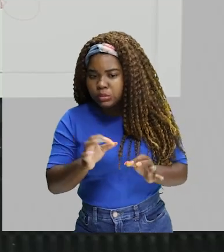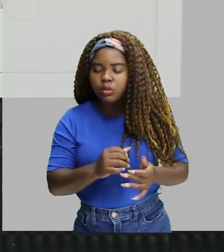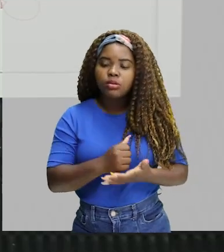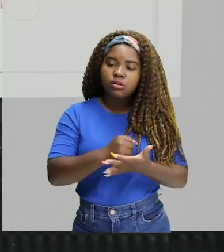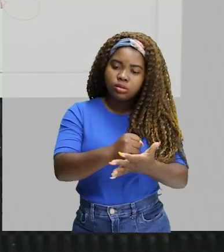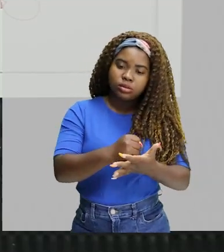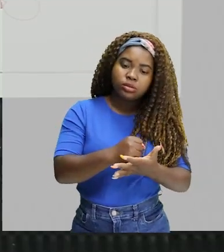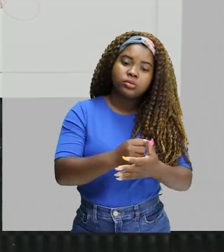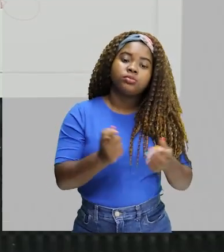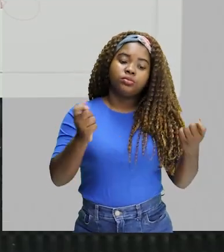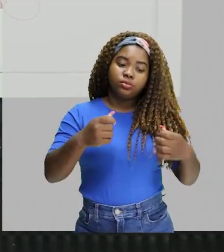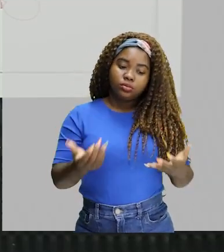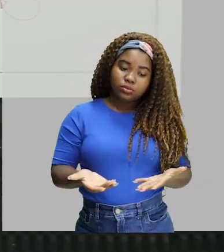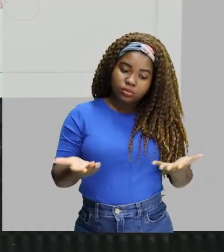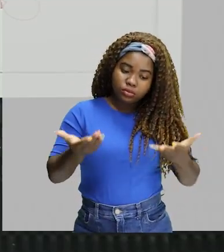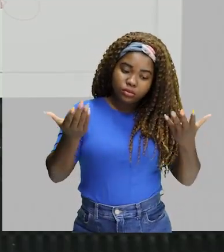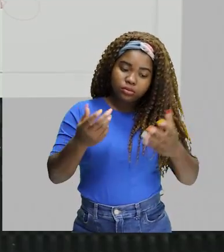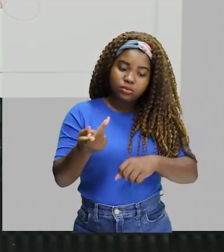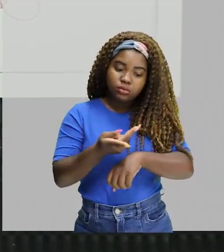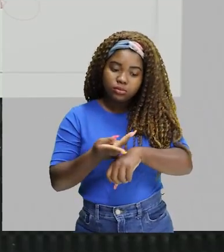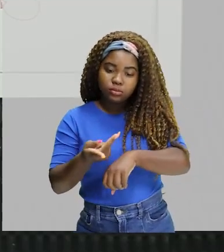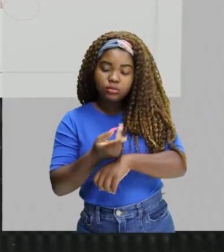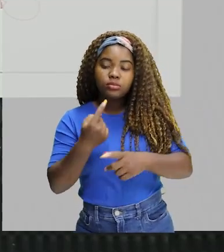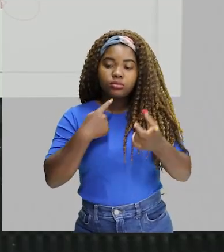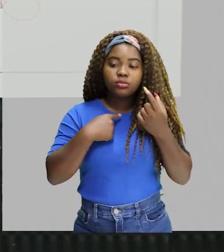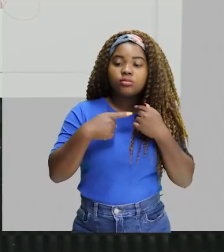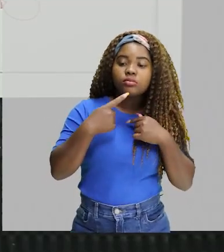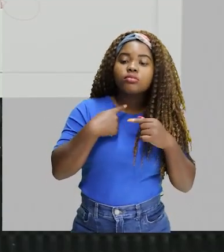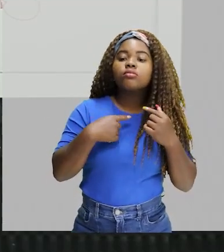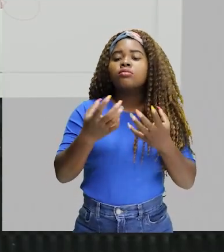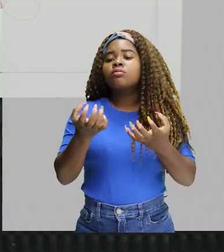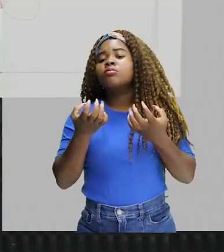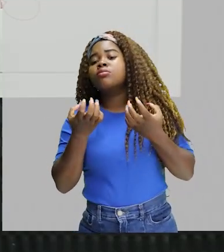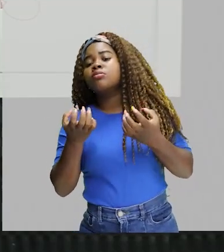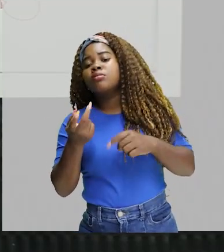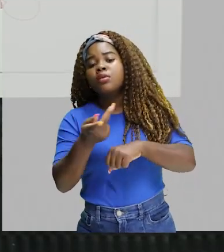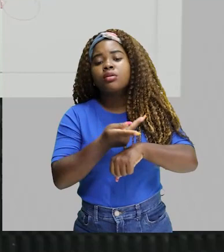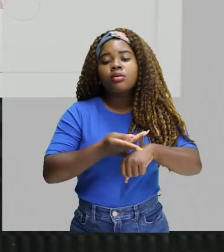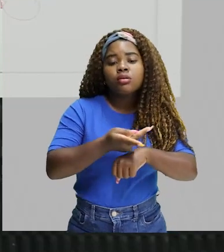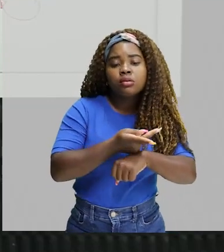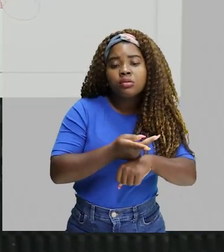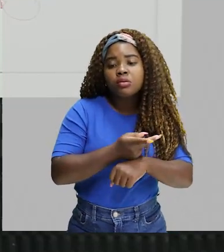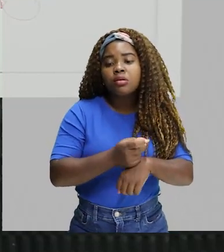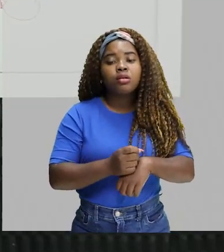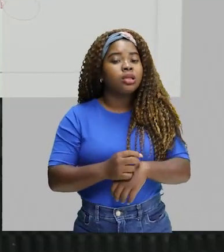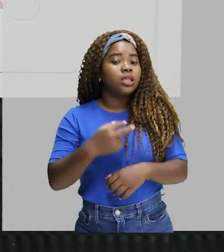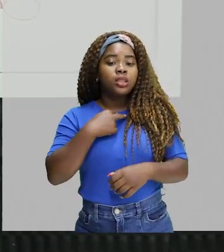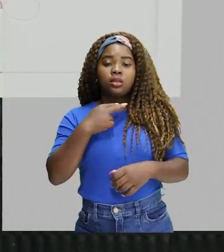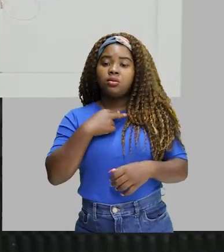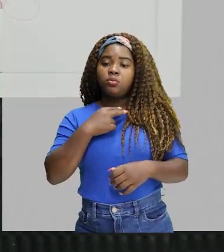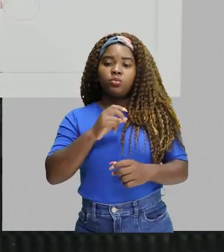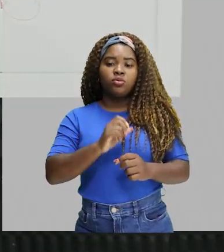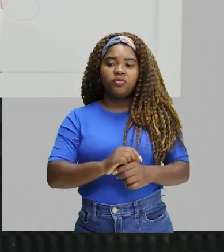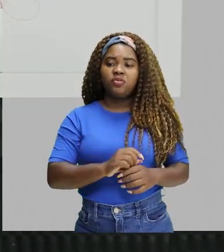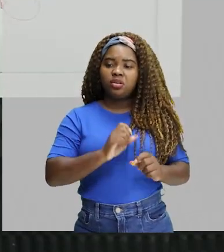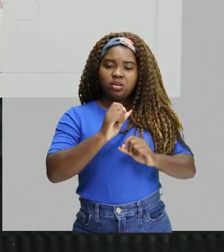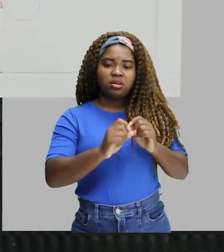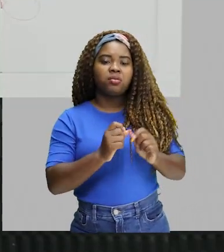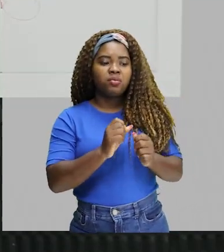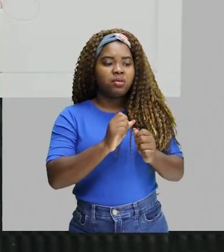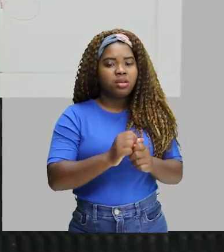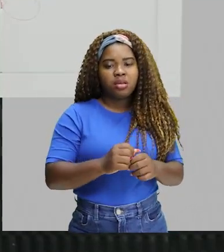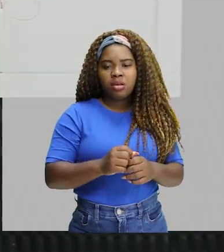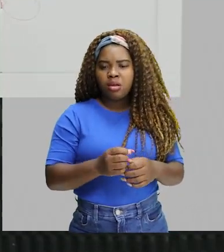o ser humano deve almejar, deve procurar, ele não pode ficar acorrentado na caverna, e aí